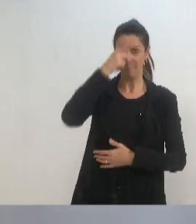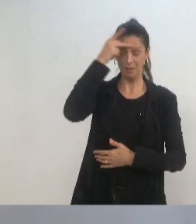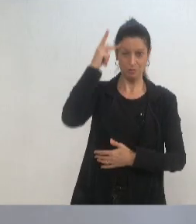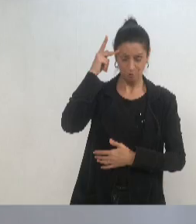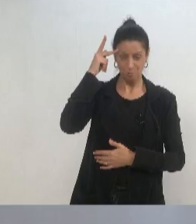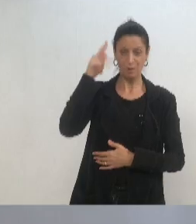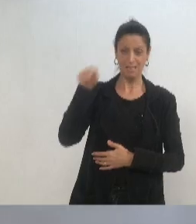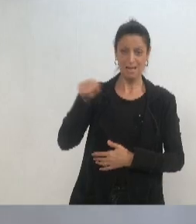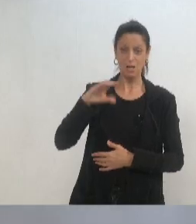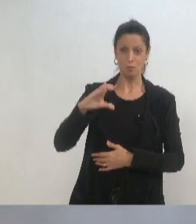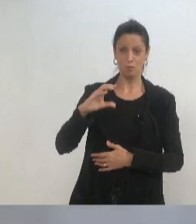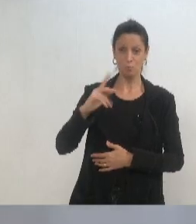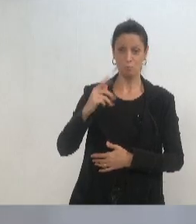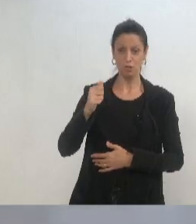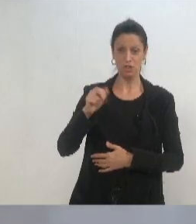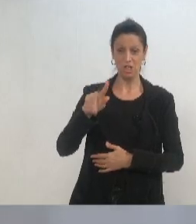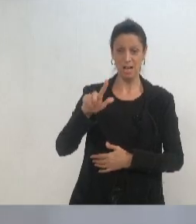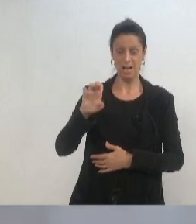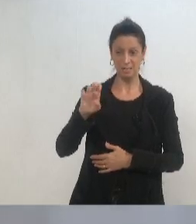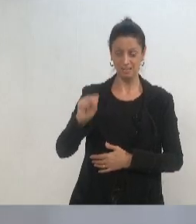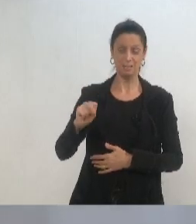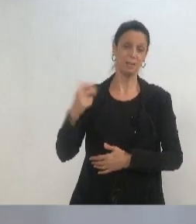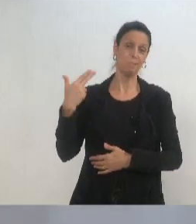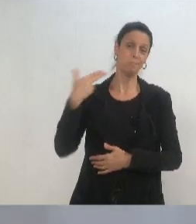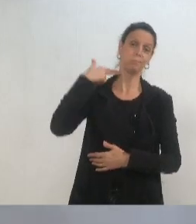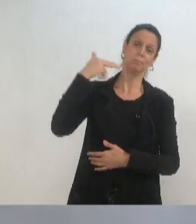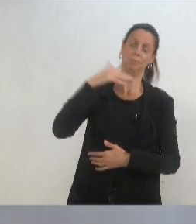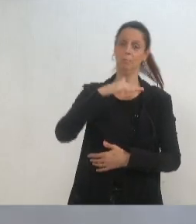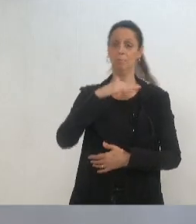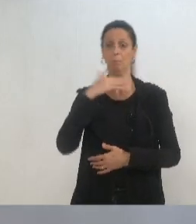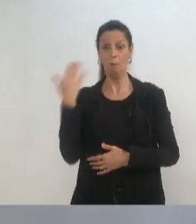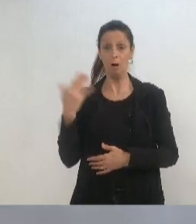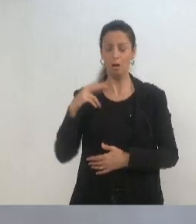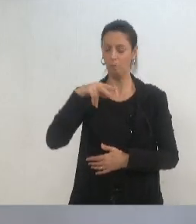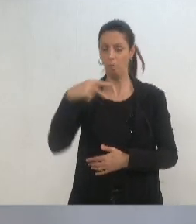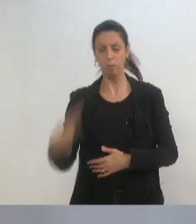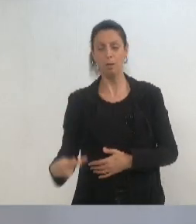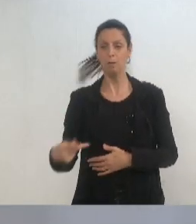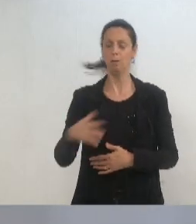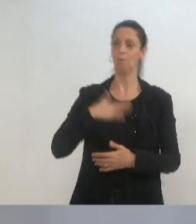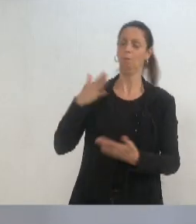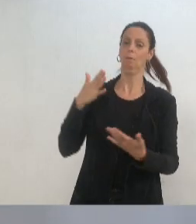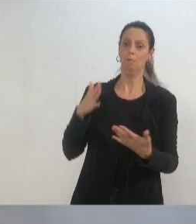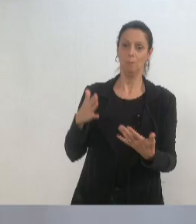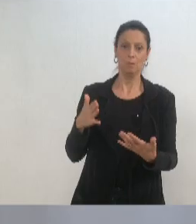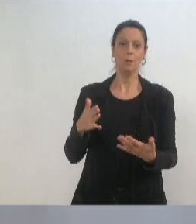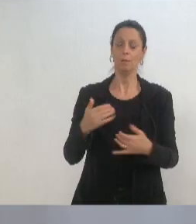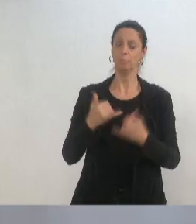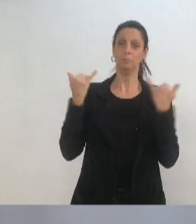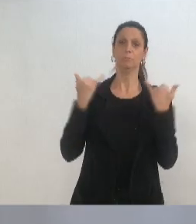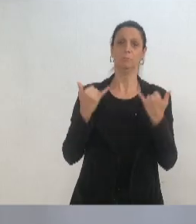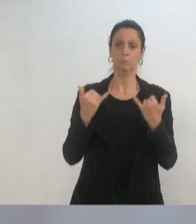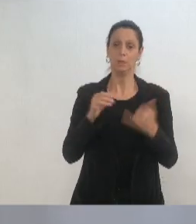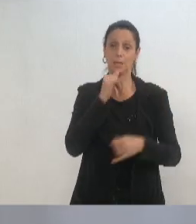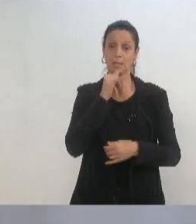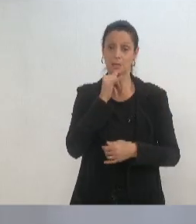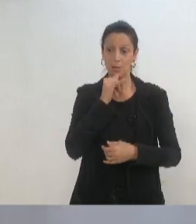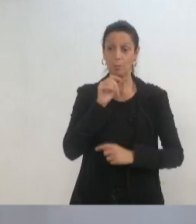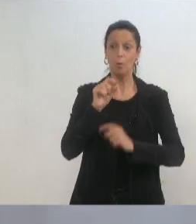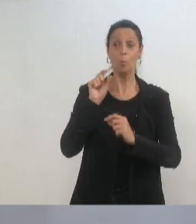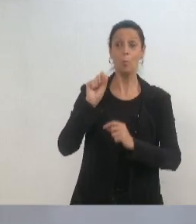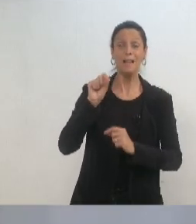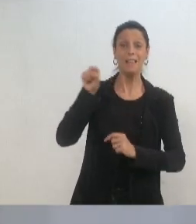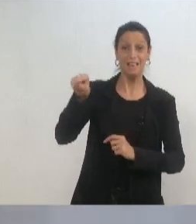porque como eu disse aqui, em a parte, a vereadora Silmara, muito do que ele fala é o que eu acredito, e expor essas ideias